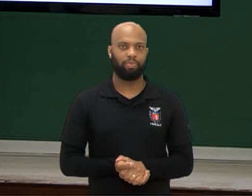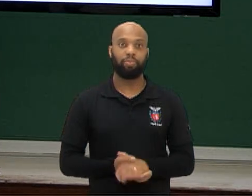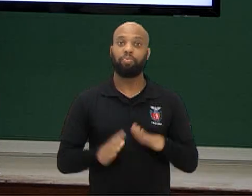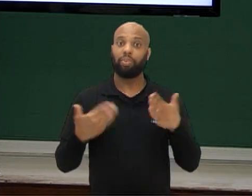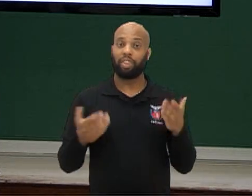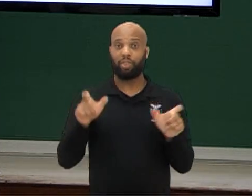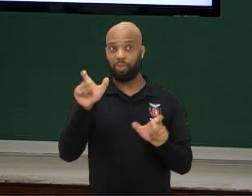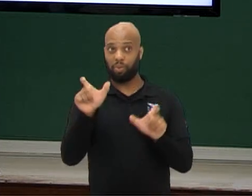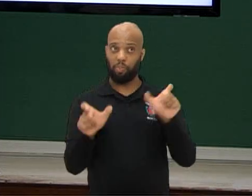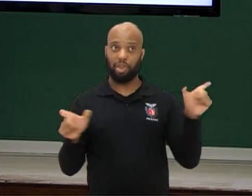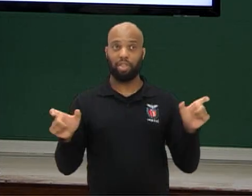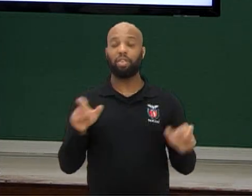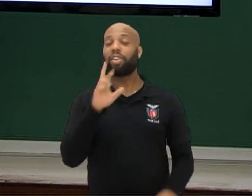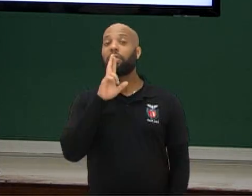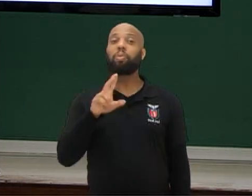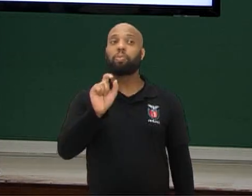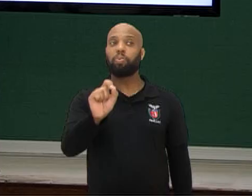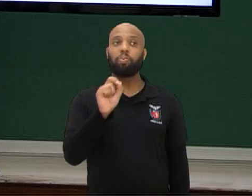Então, pessoal,